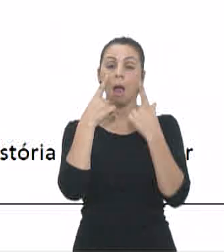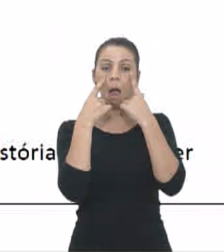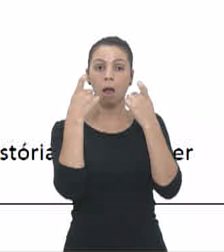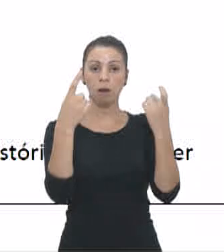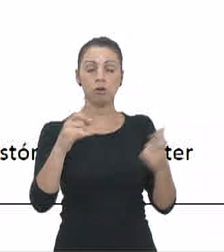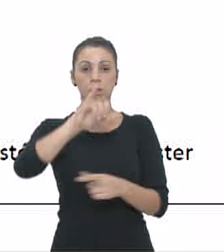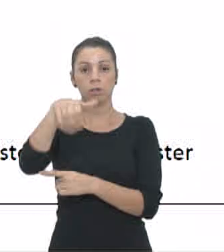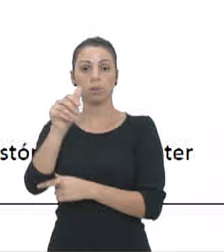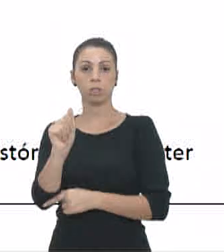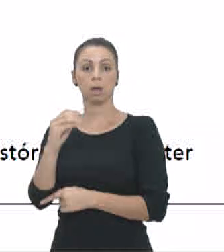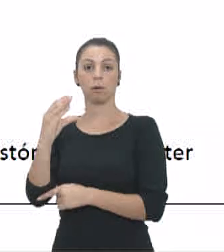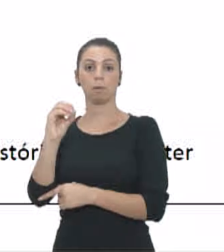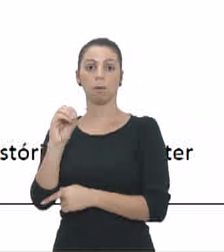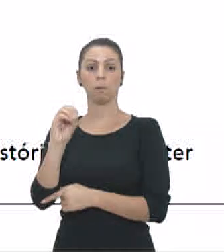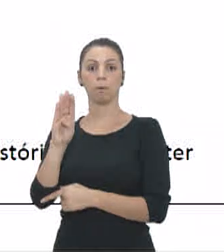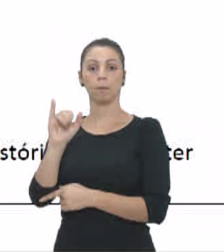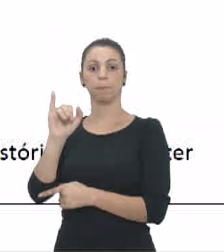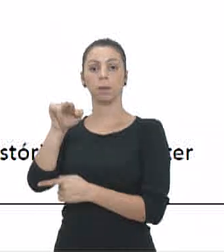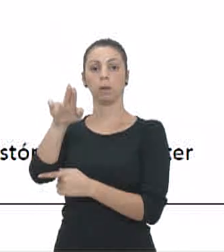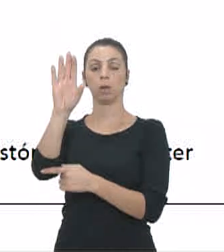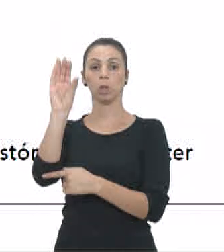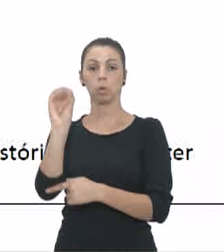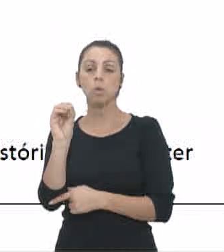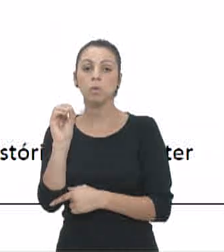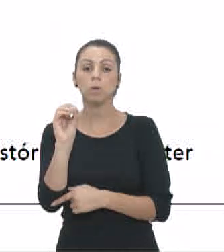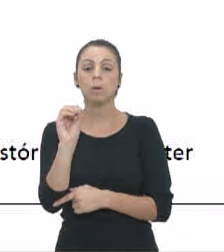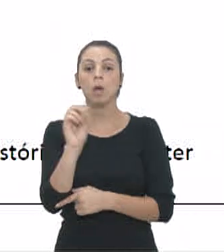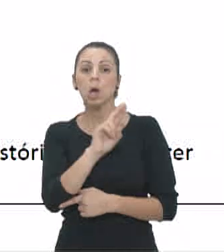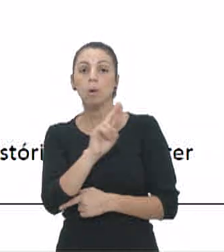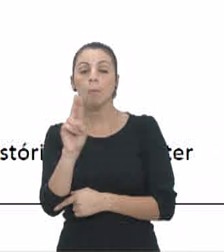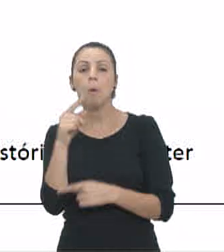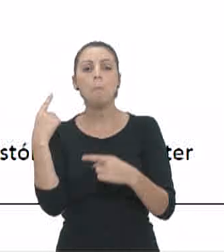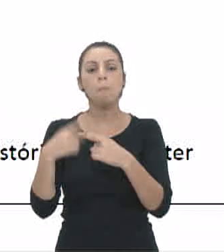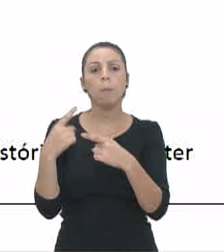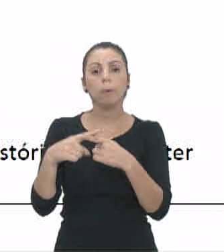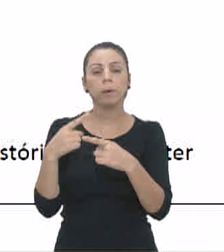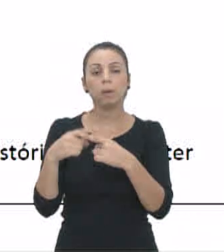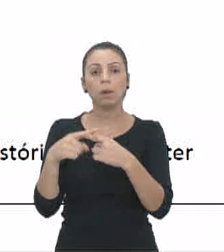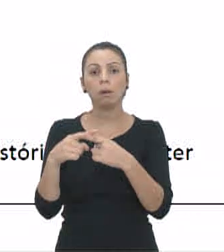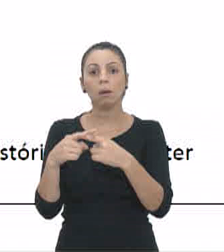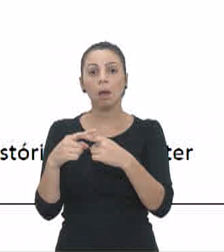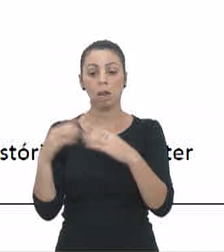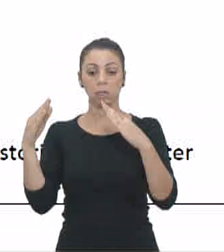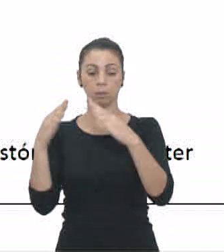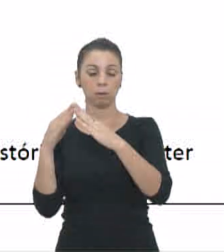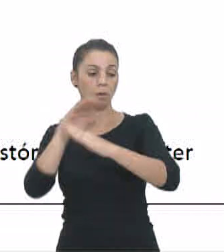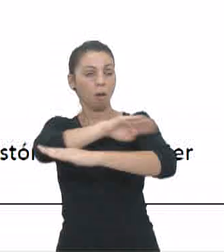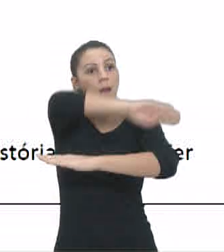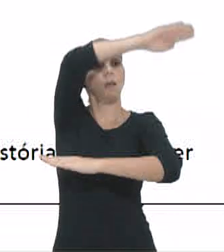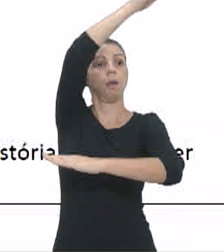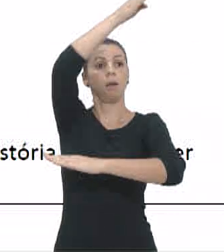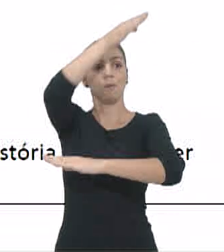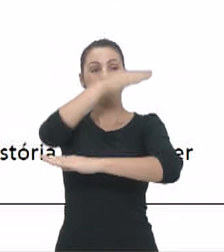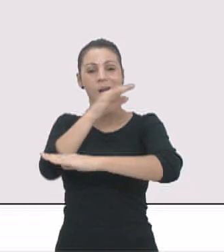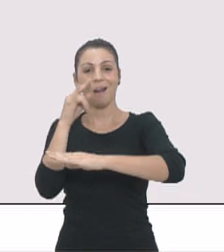eram chamados de montanhas, né, montanheses, porque eles ocupavam a parte mais alta aqui da convenção, né?